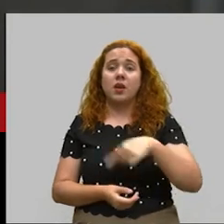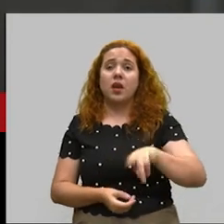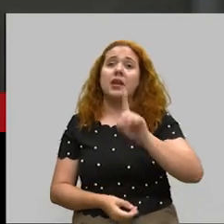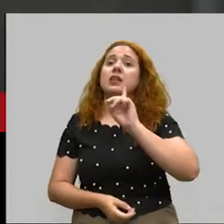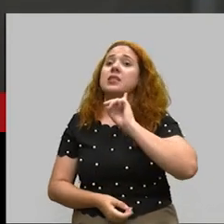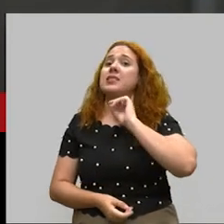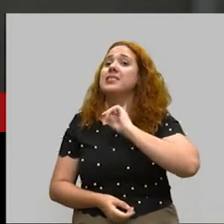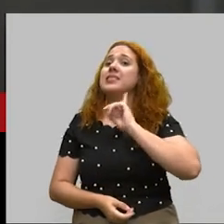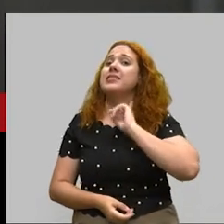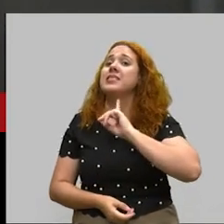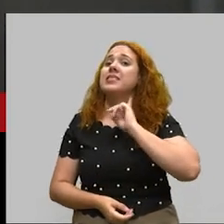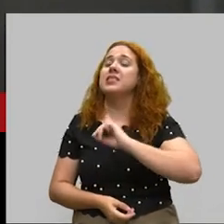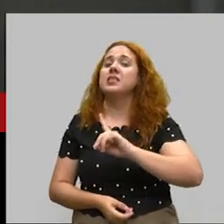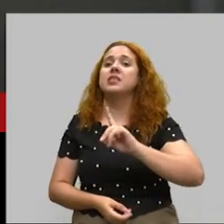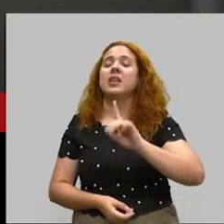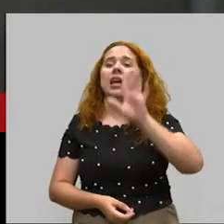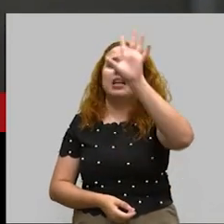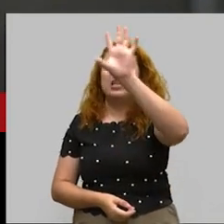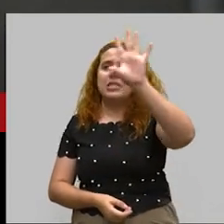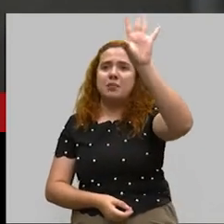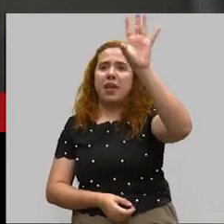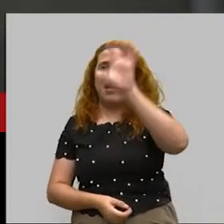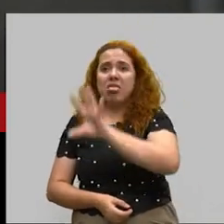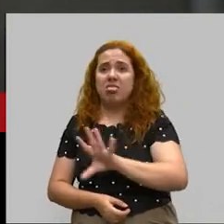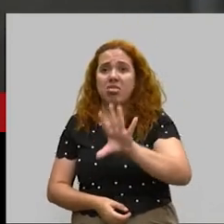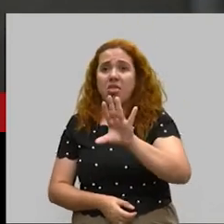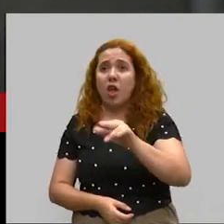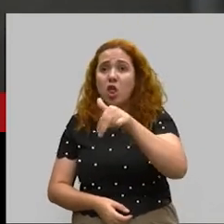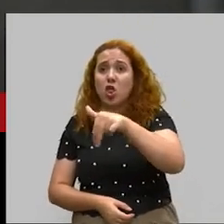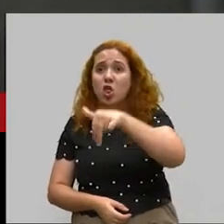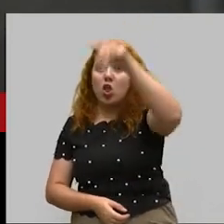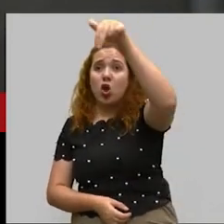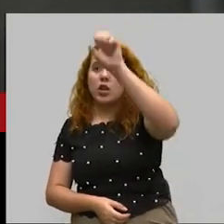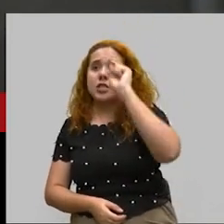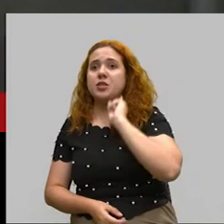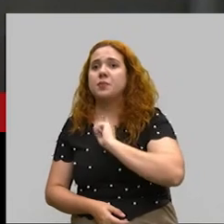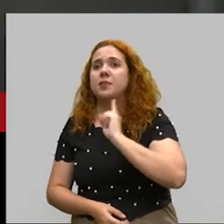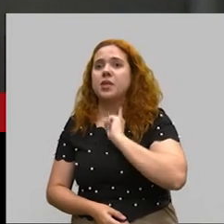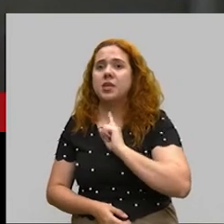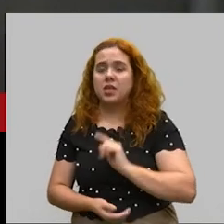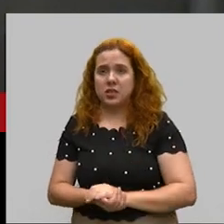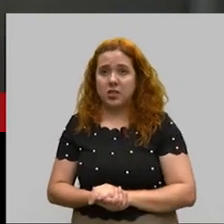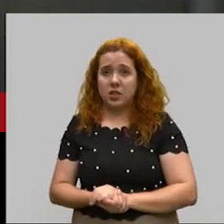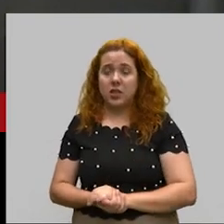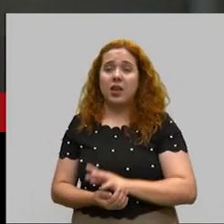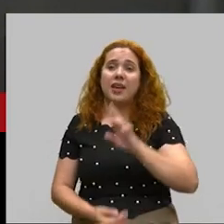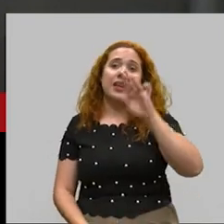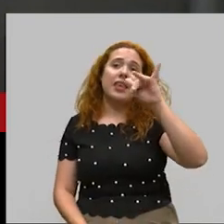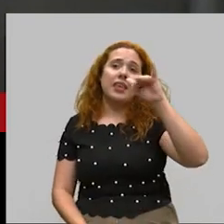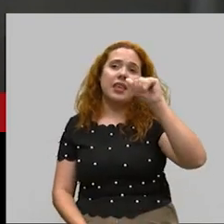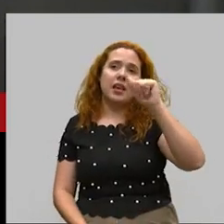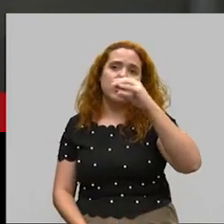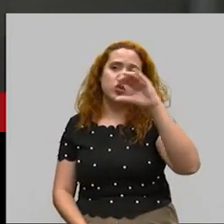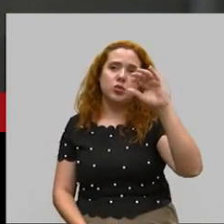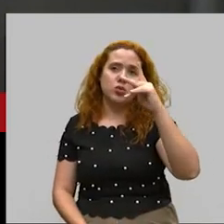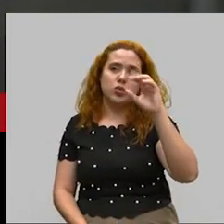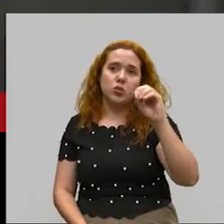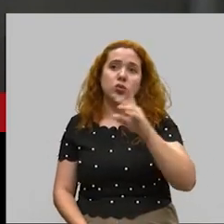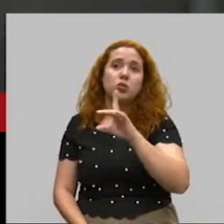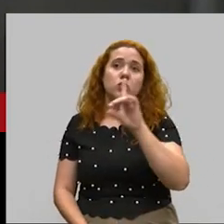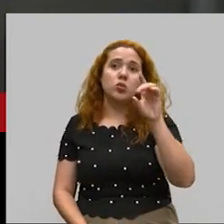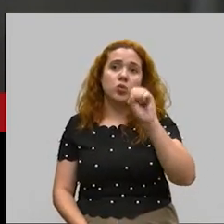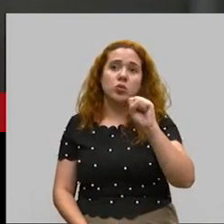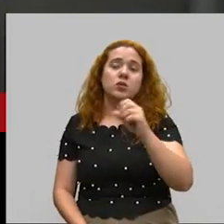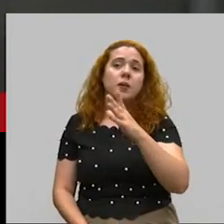né do semiárido do serrado no norte de Minas em Riacho dos Machados não dá para falar de uma escola